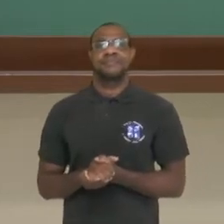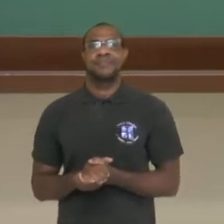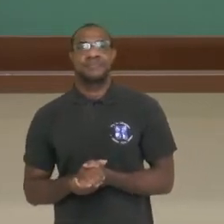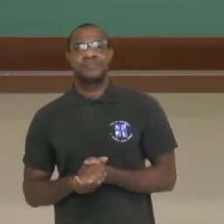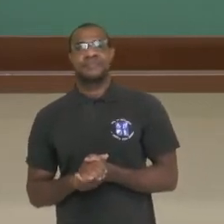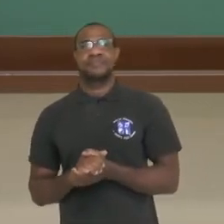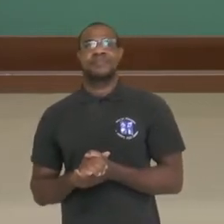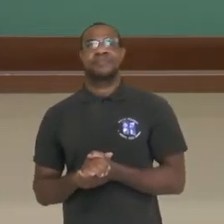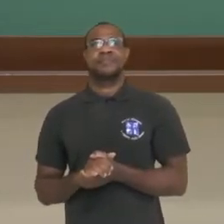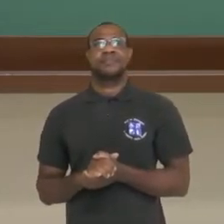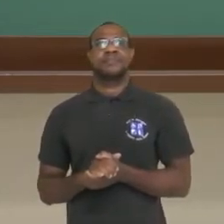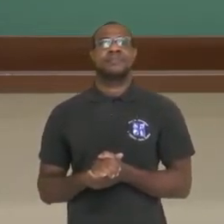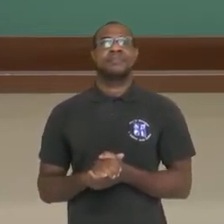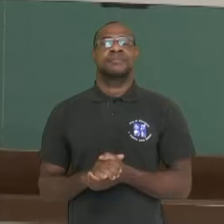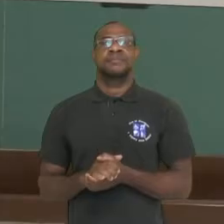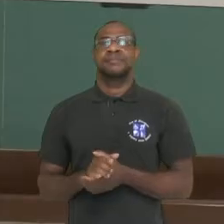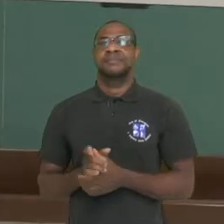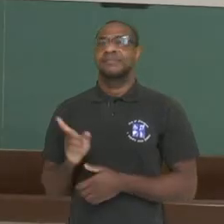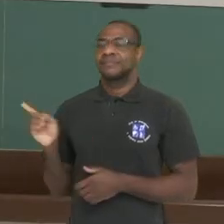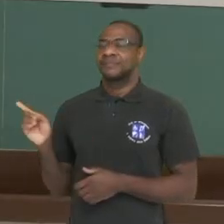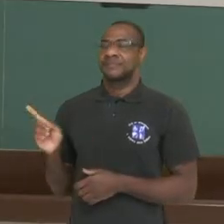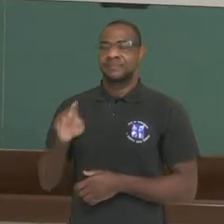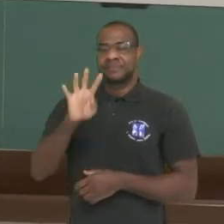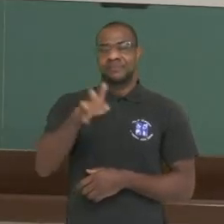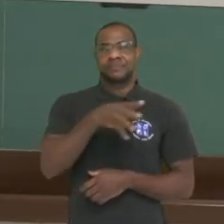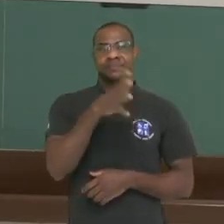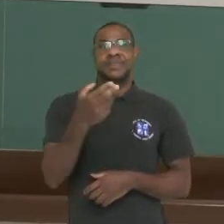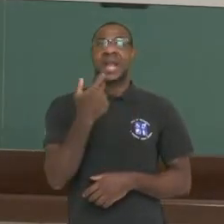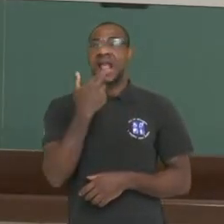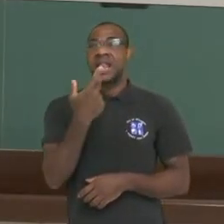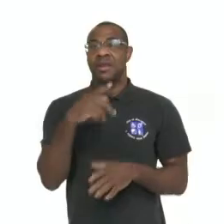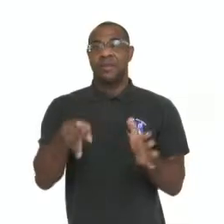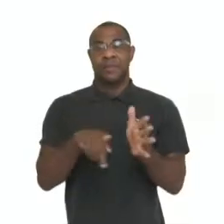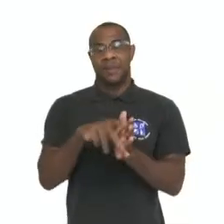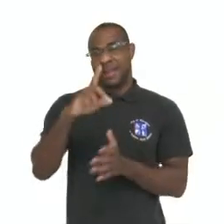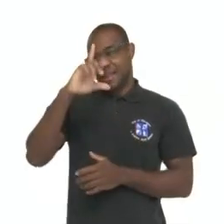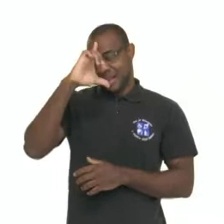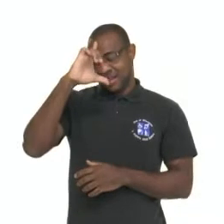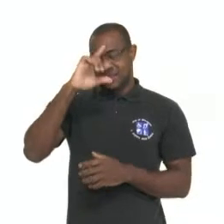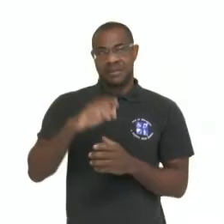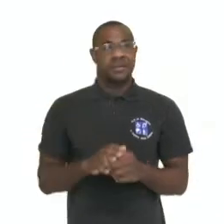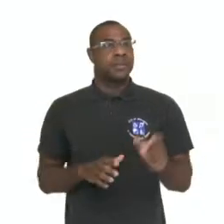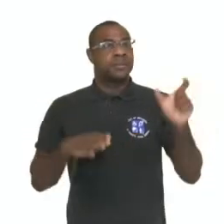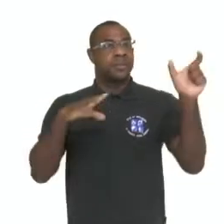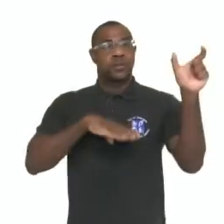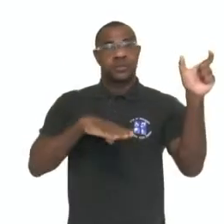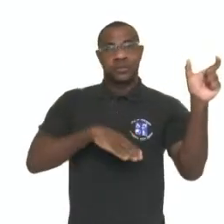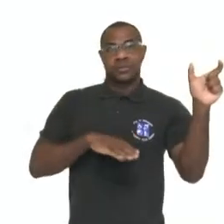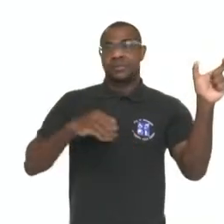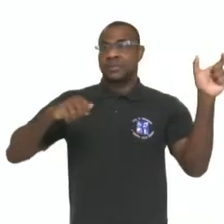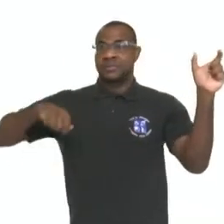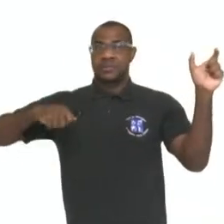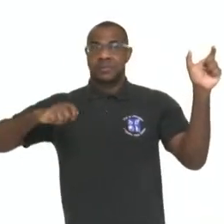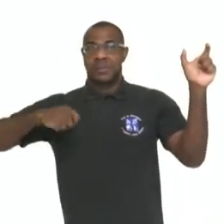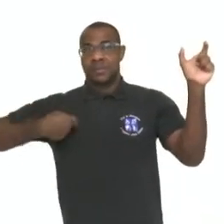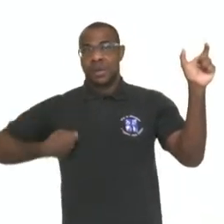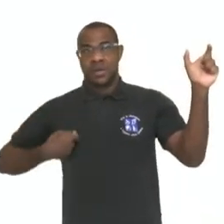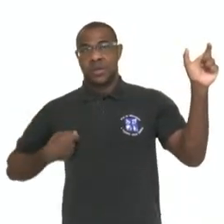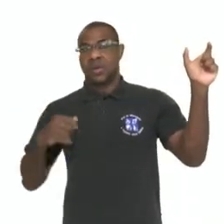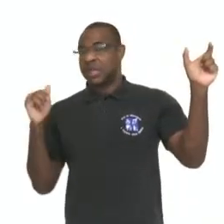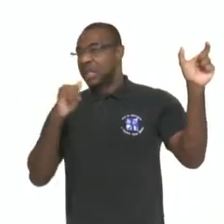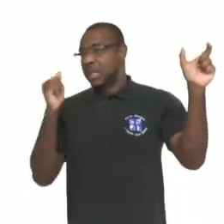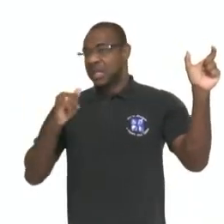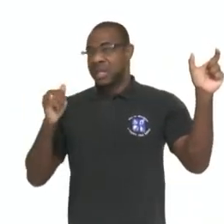vocês o primeiro slide. Observe a tabela com línguas latinas. Tá, professor, eu estou vendo português, espanhol, italiano e